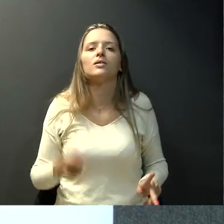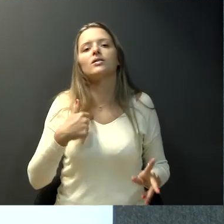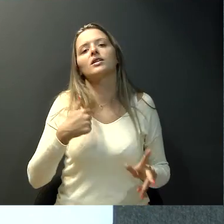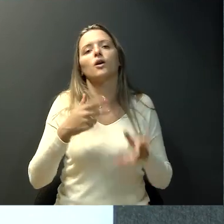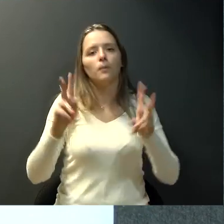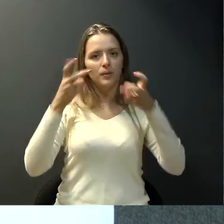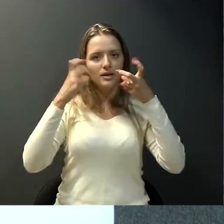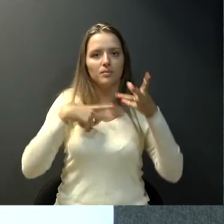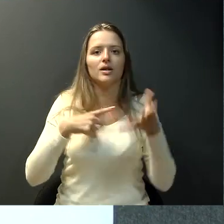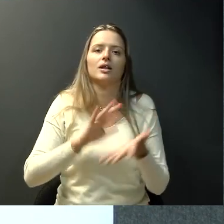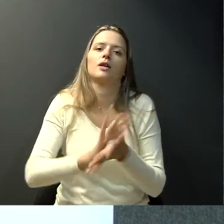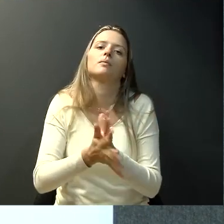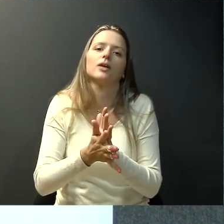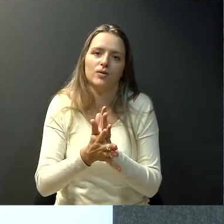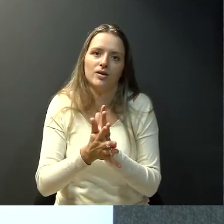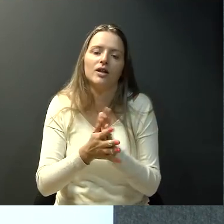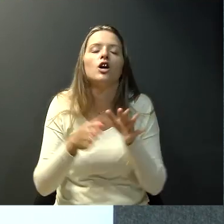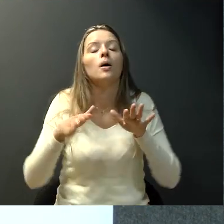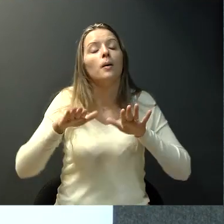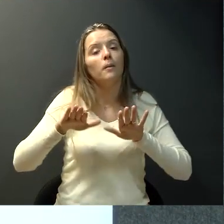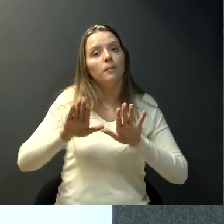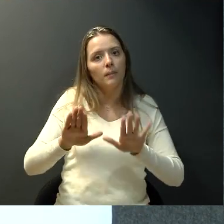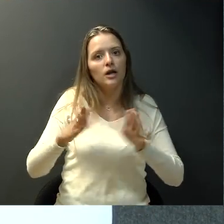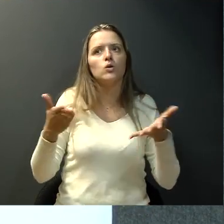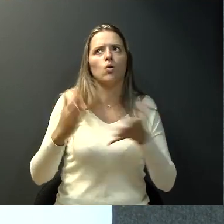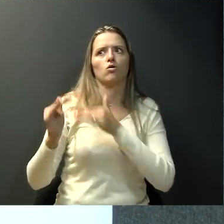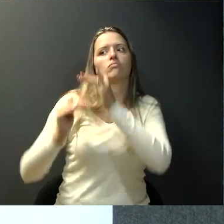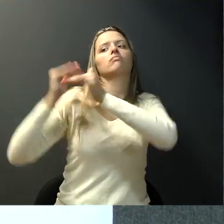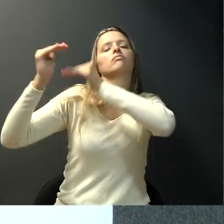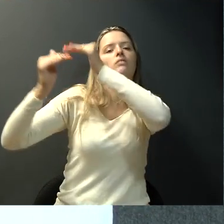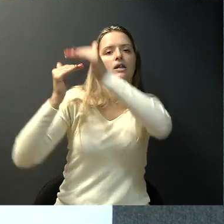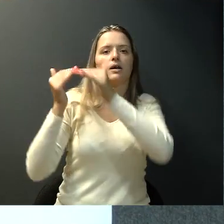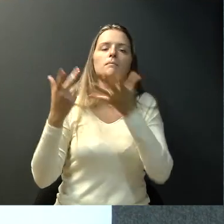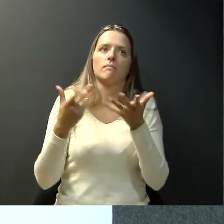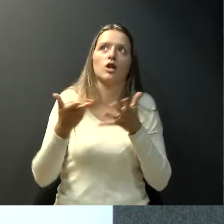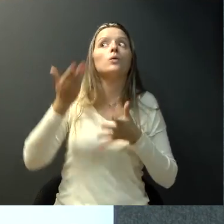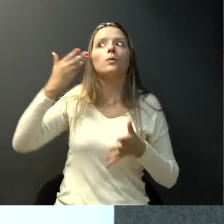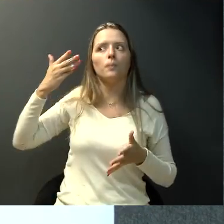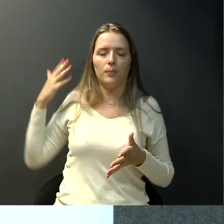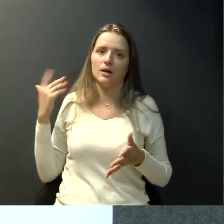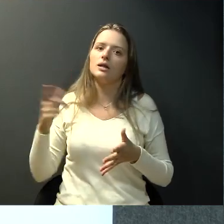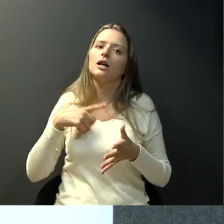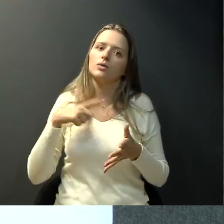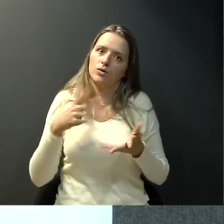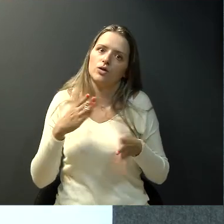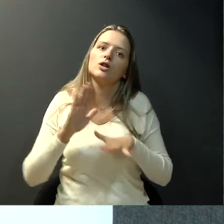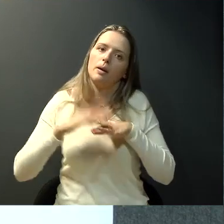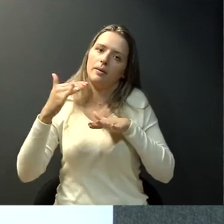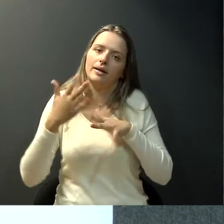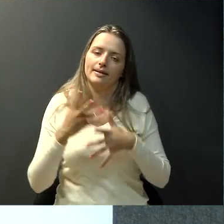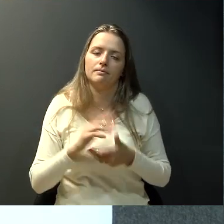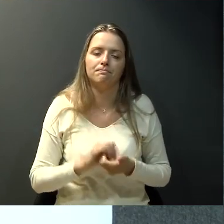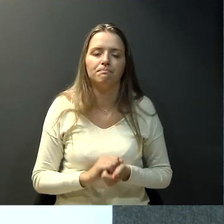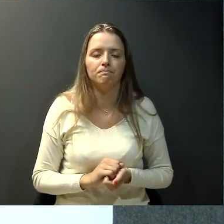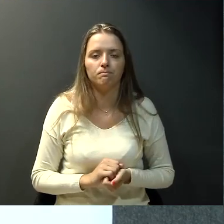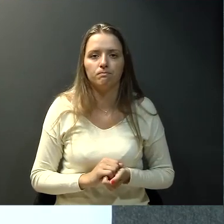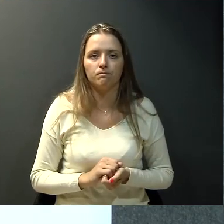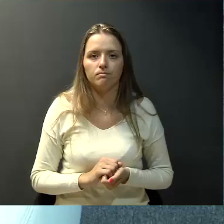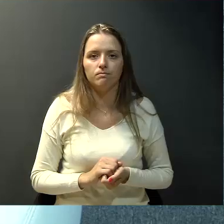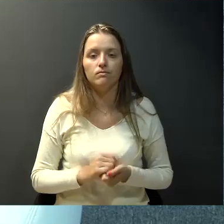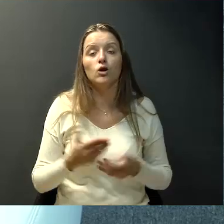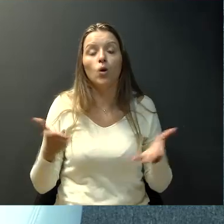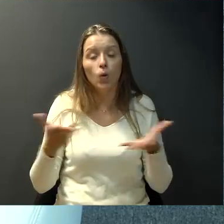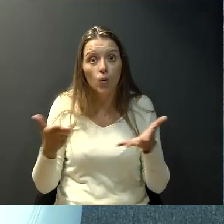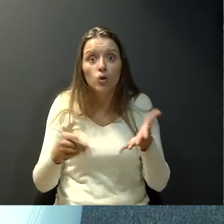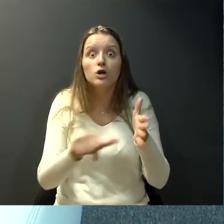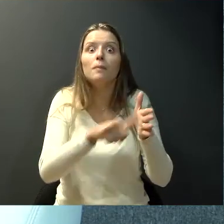vejo que tem esse preconceito. Mas hoje está muito evoluído, tu vê muito menos do que quando eu descobri da surdez do Andrei, né?